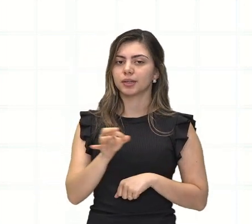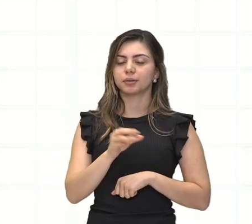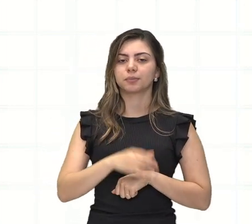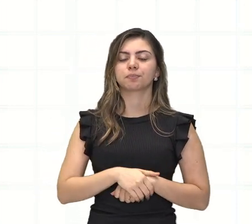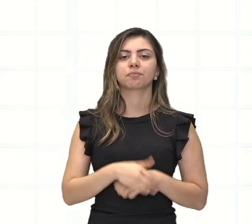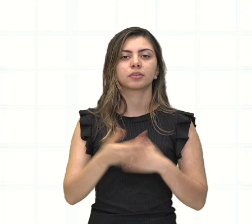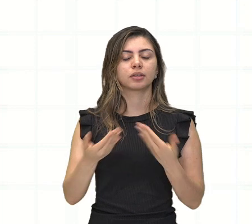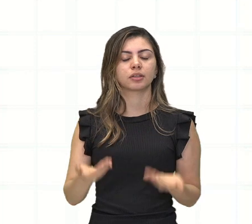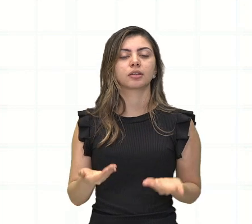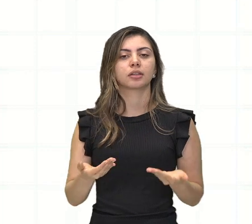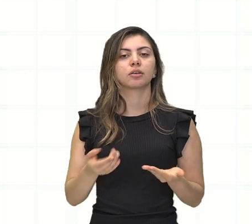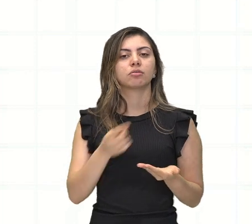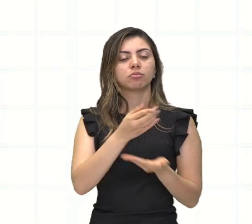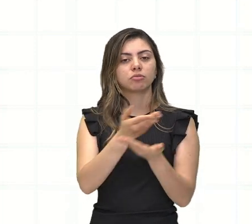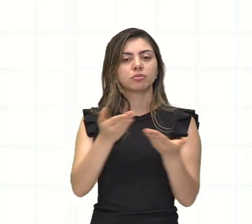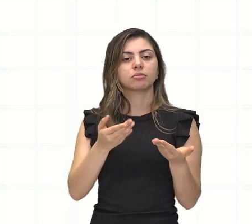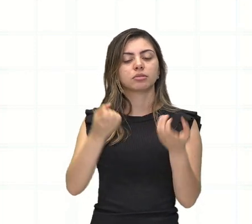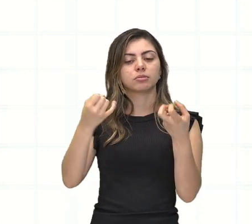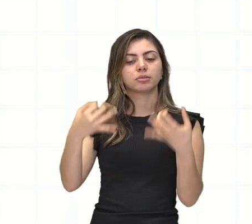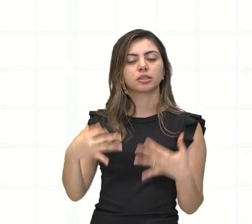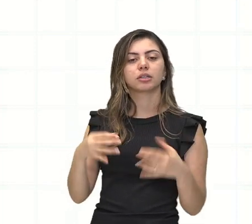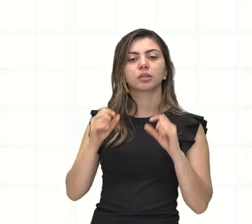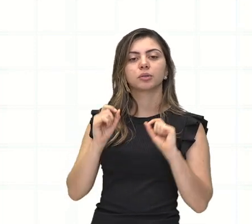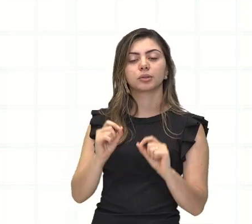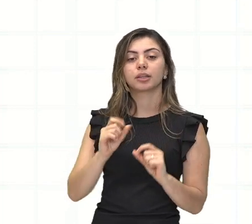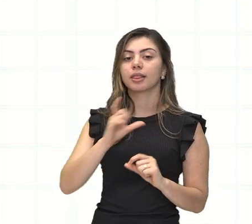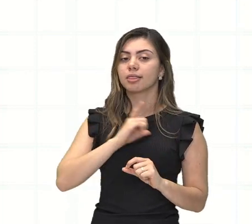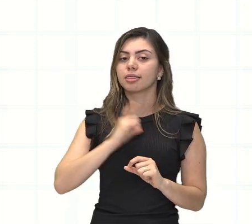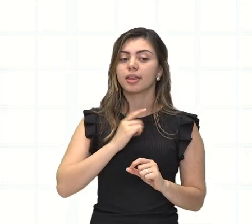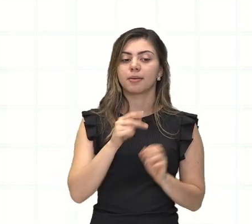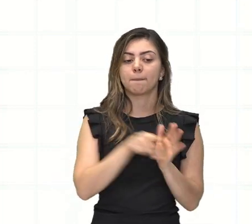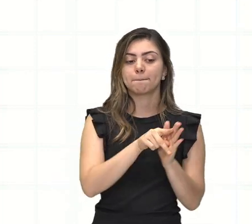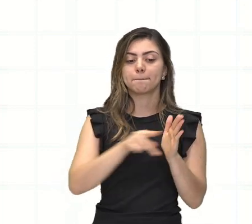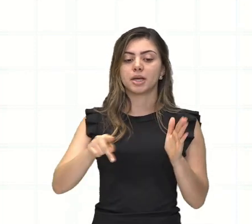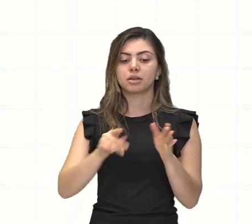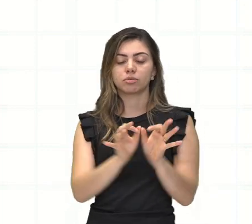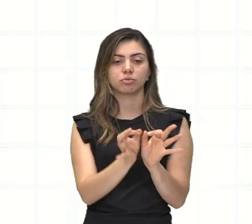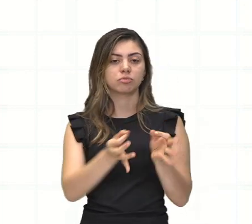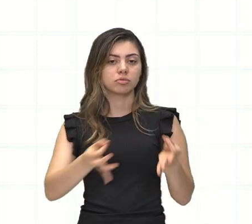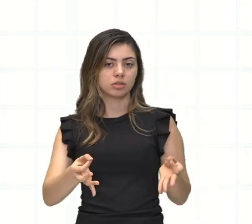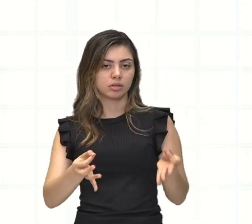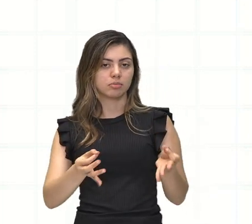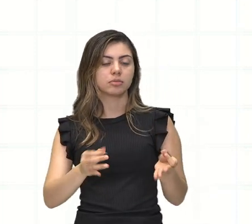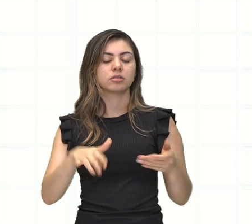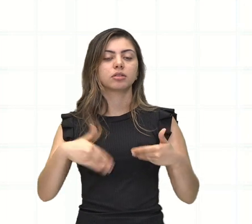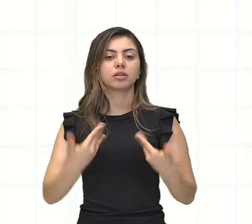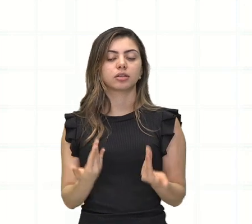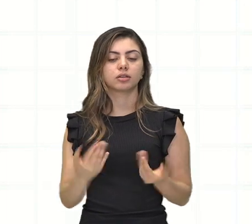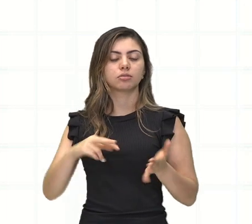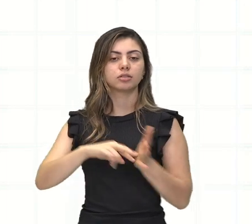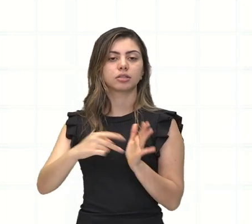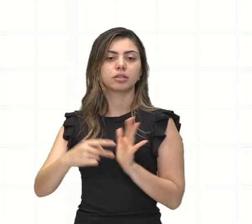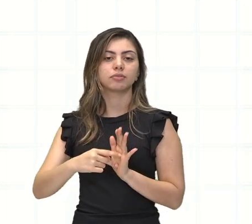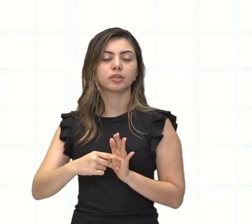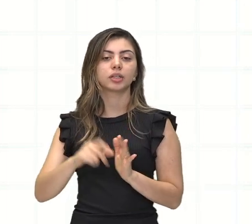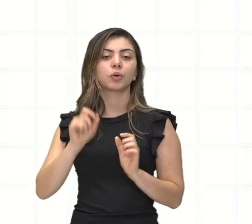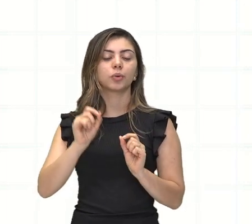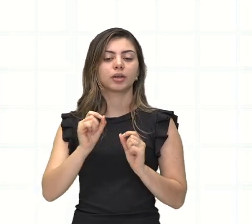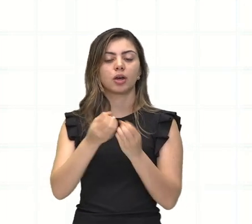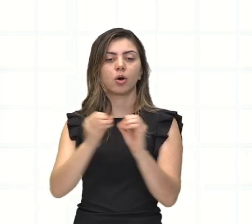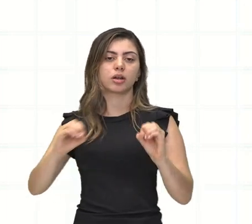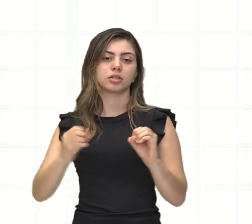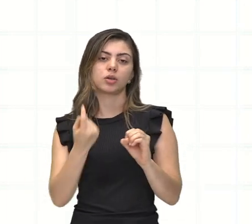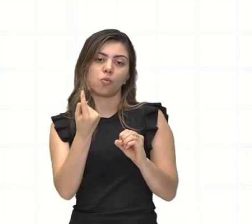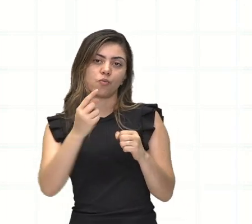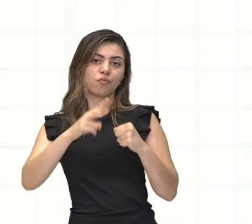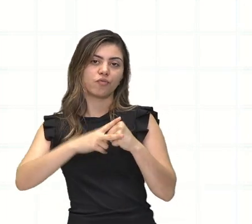está falando que quando eu tiver o período simples, vai aparecer na oração um verbo.